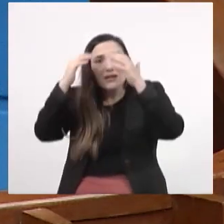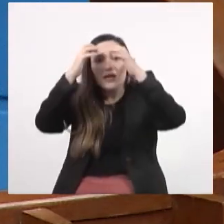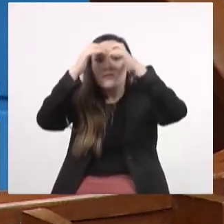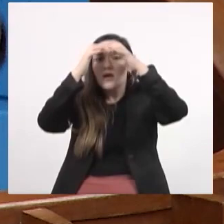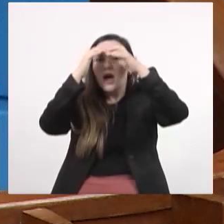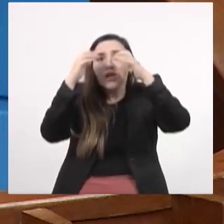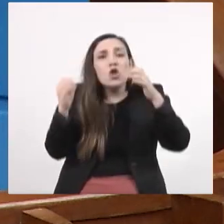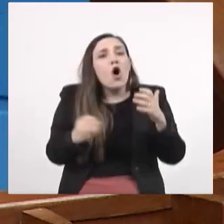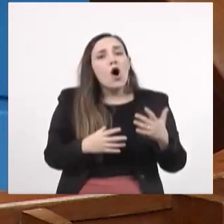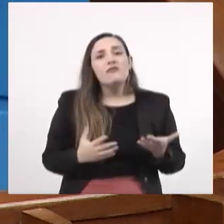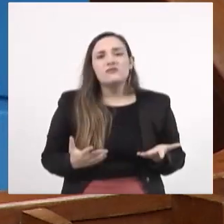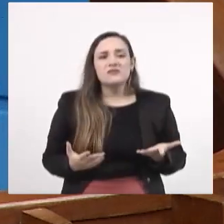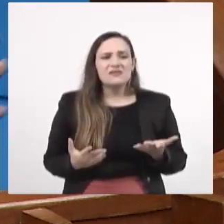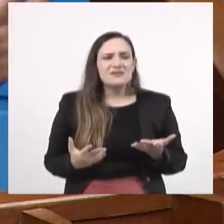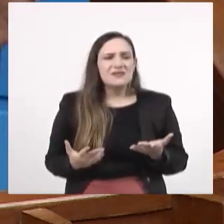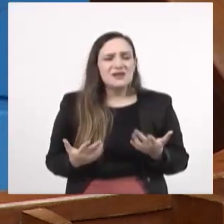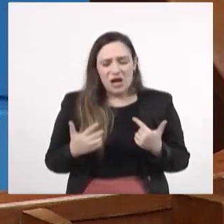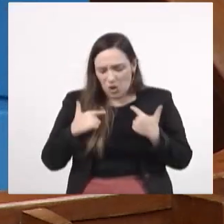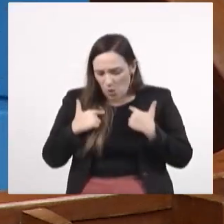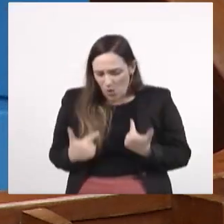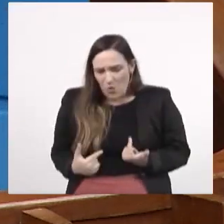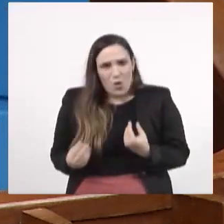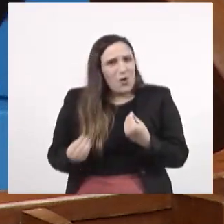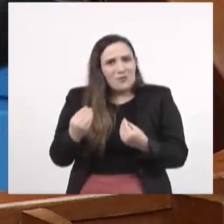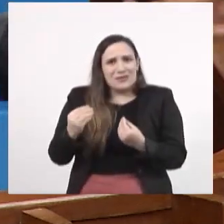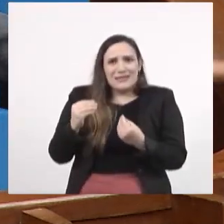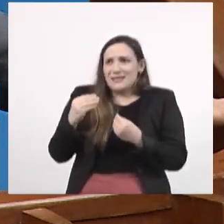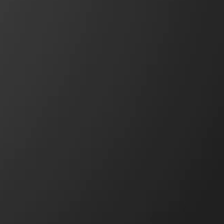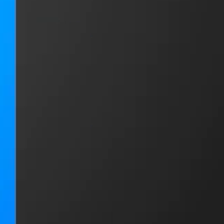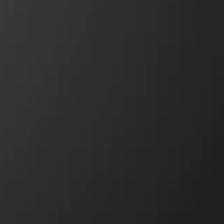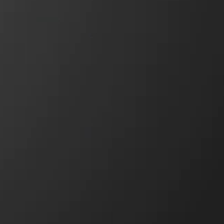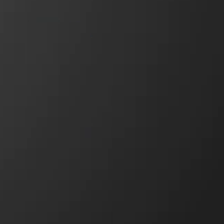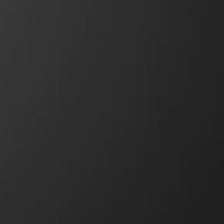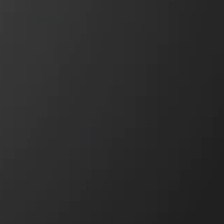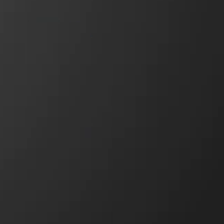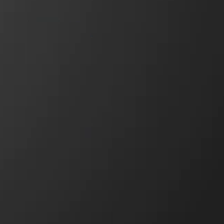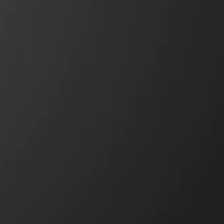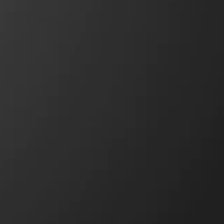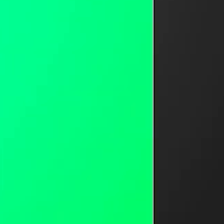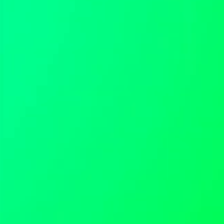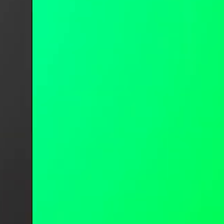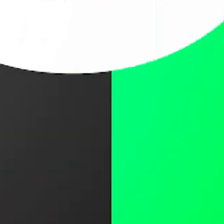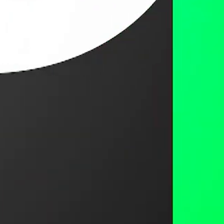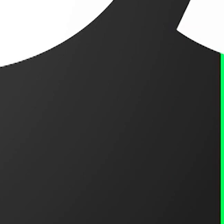psíquica e também física, não tem como se autodefender.